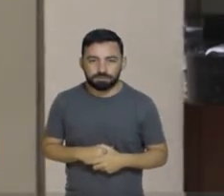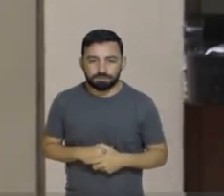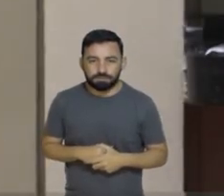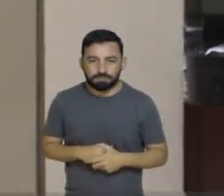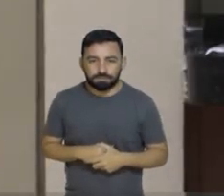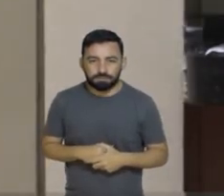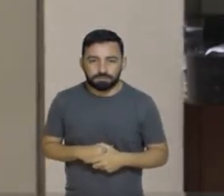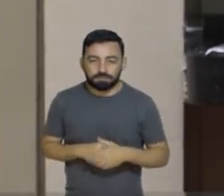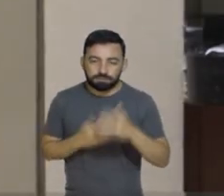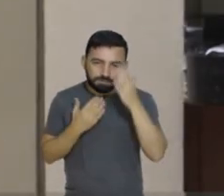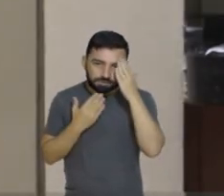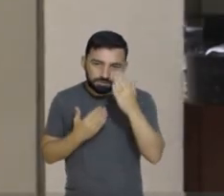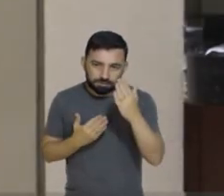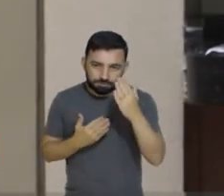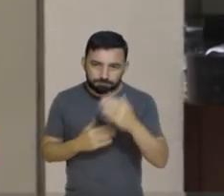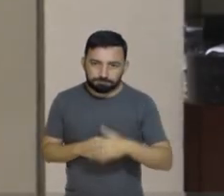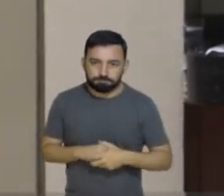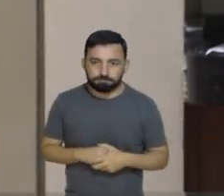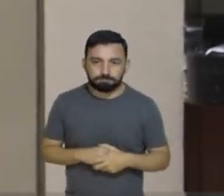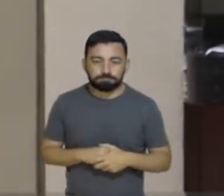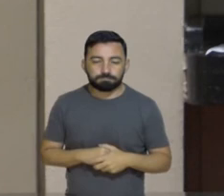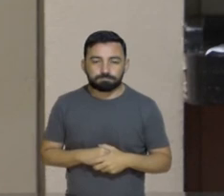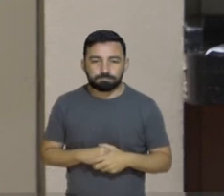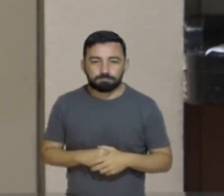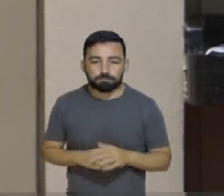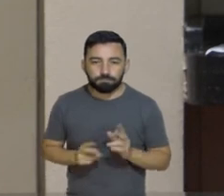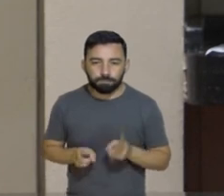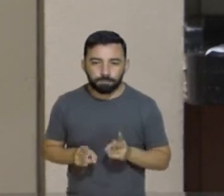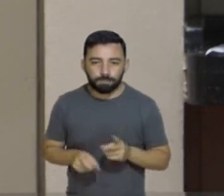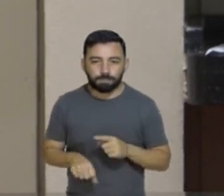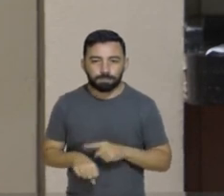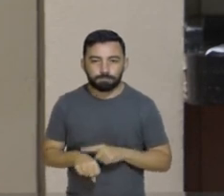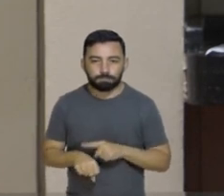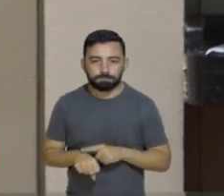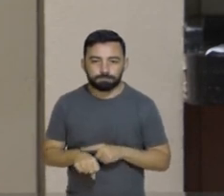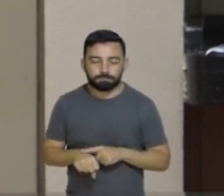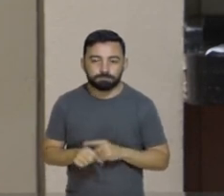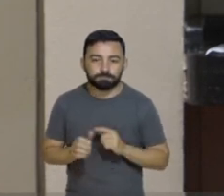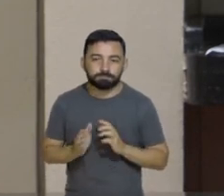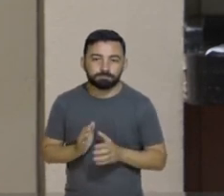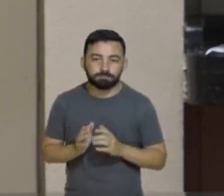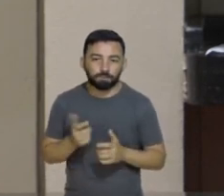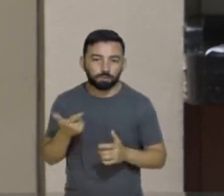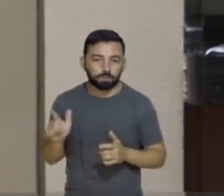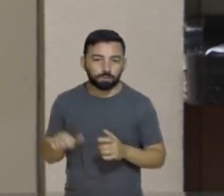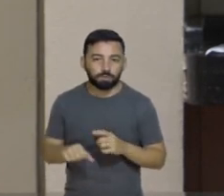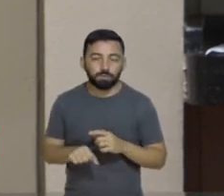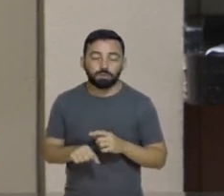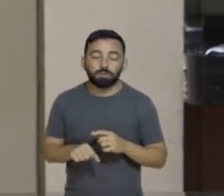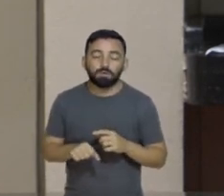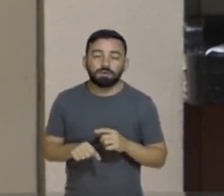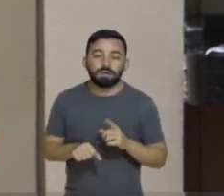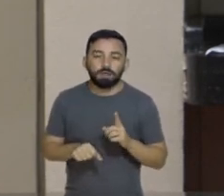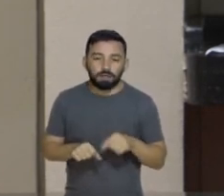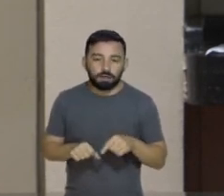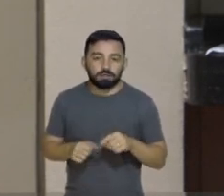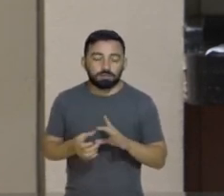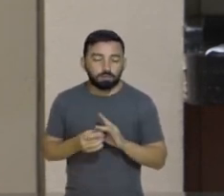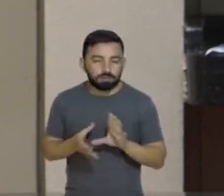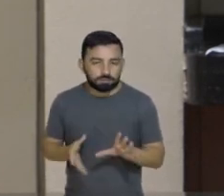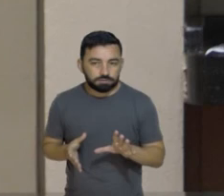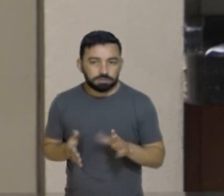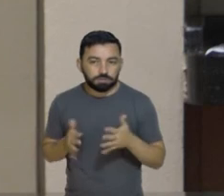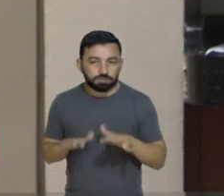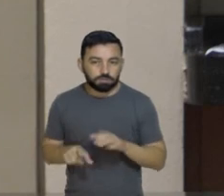Obrigado, deputado Marcos da Rosa. Ainda em horário destinado aos partidos políticos, o próximo horário é do Bloco Democracia, Inclusão Social e